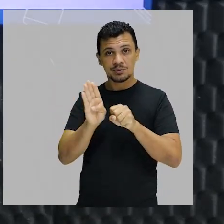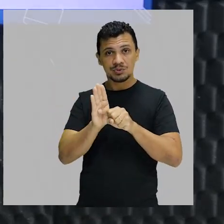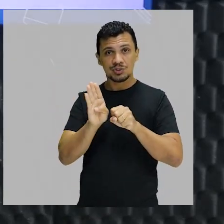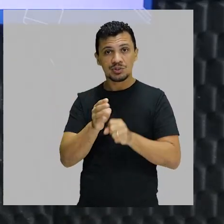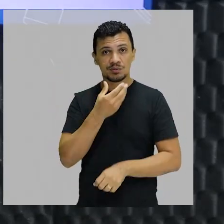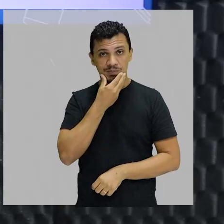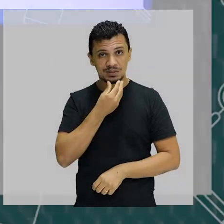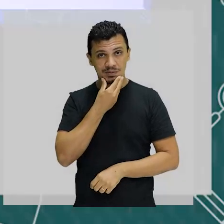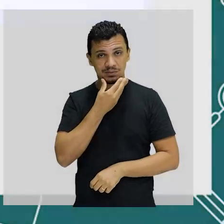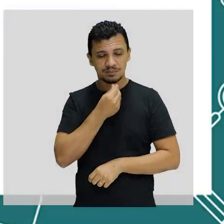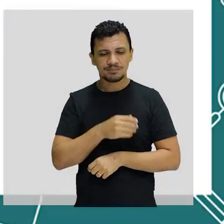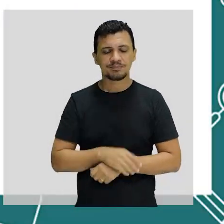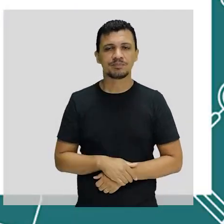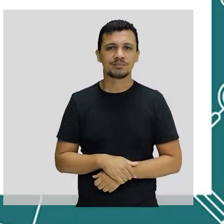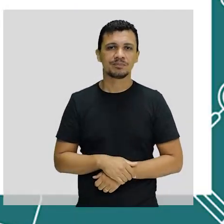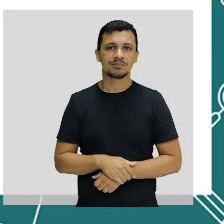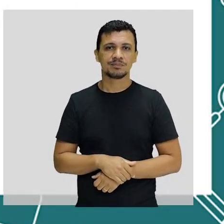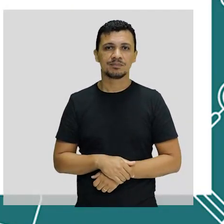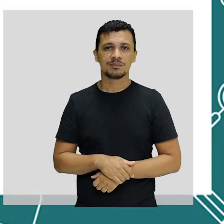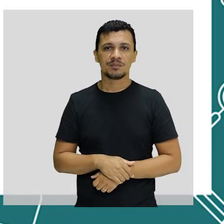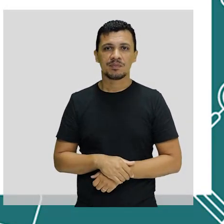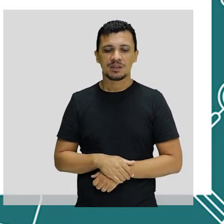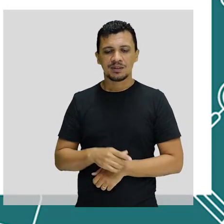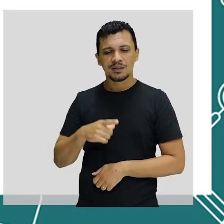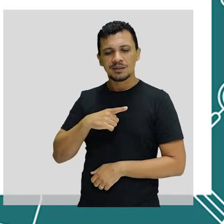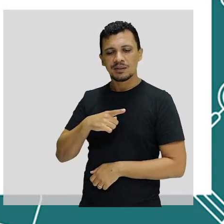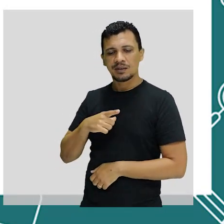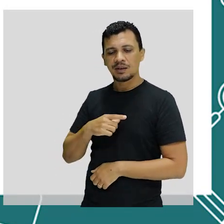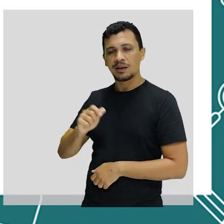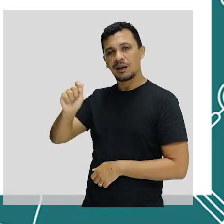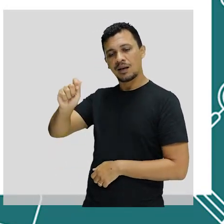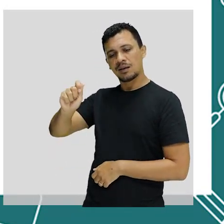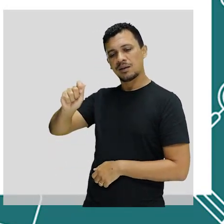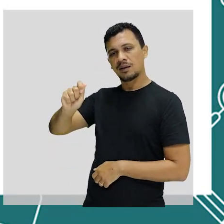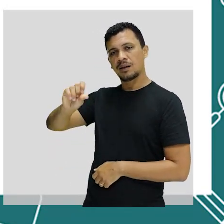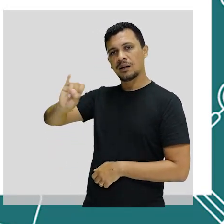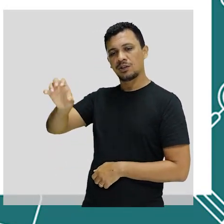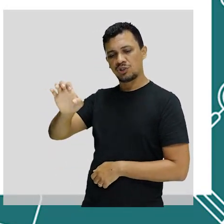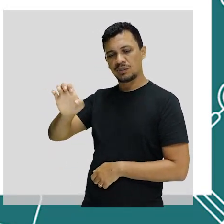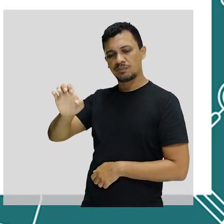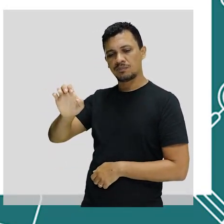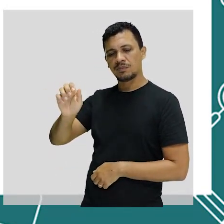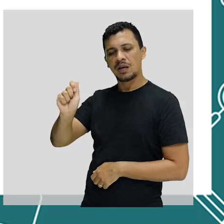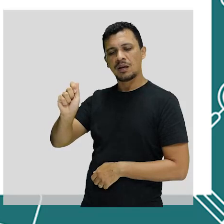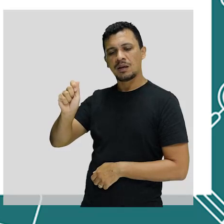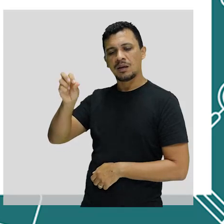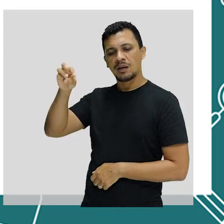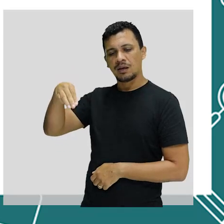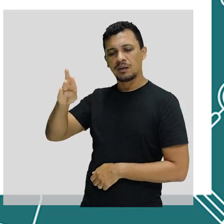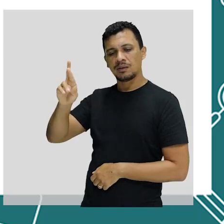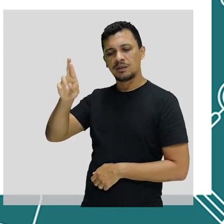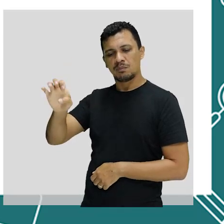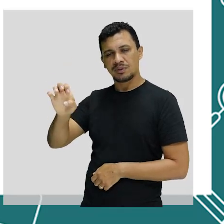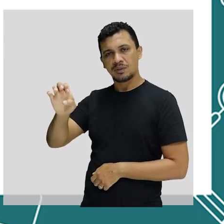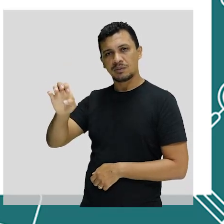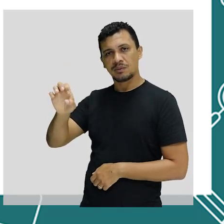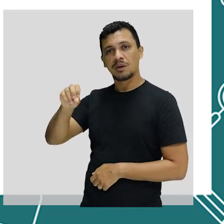masculino. Terminação AD, hambre ou